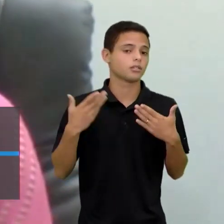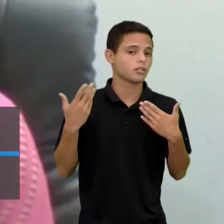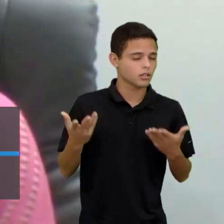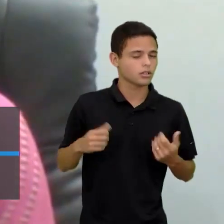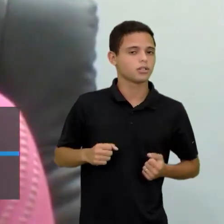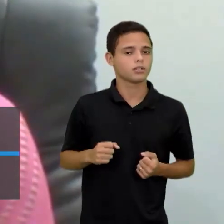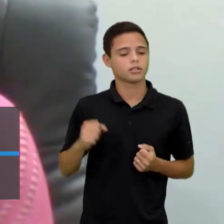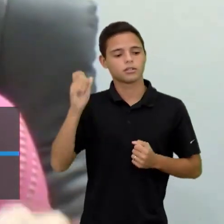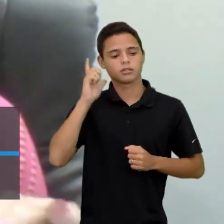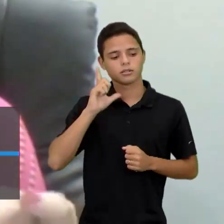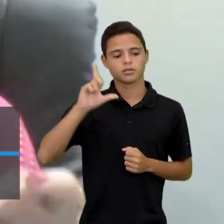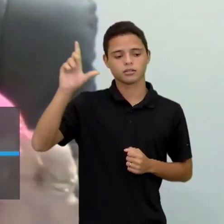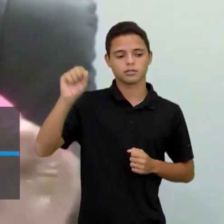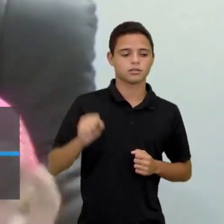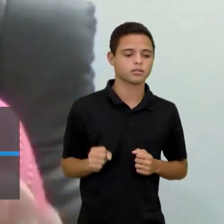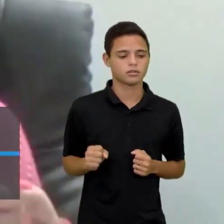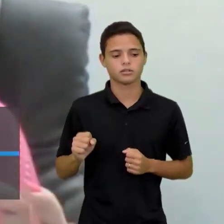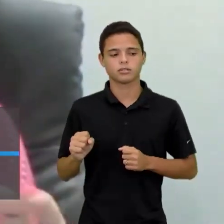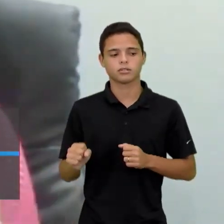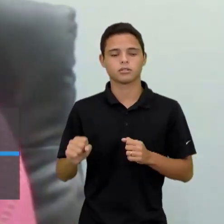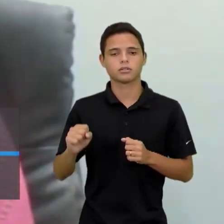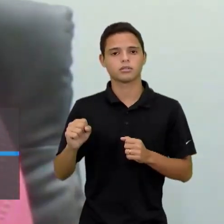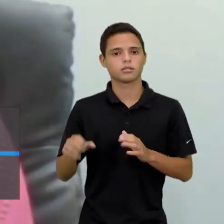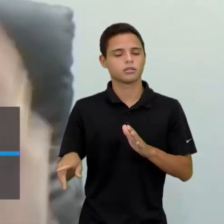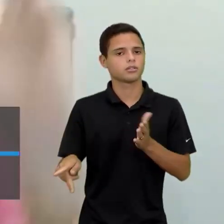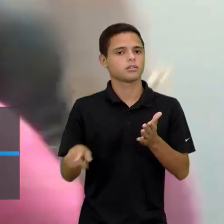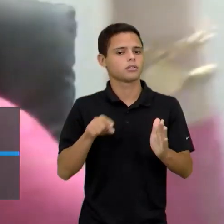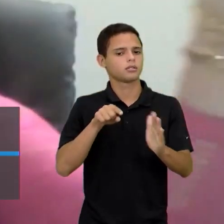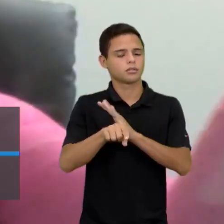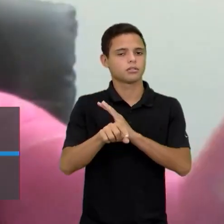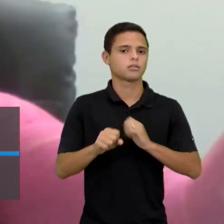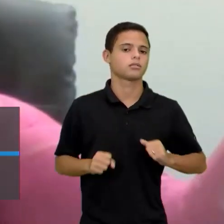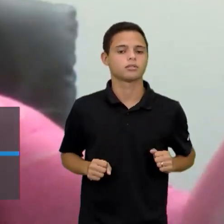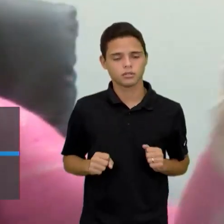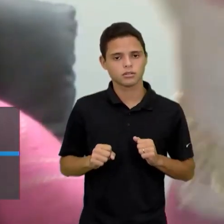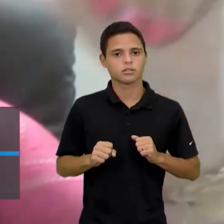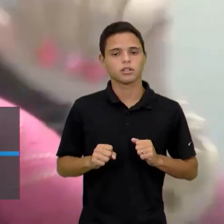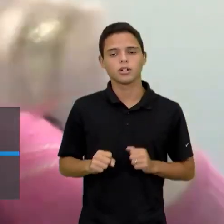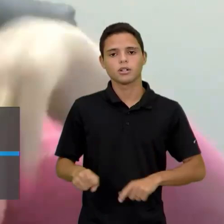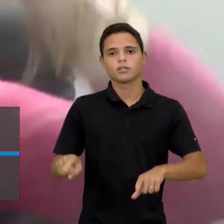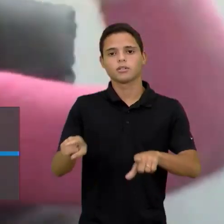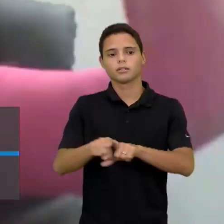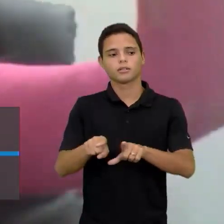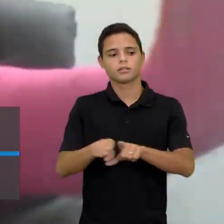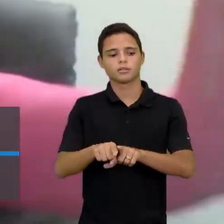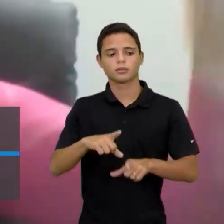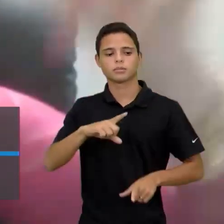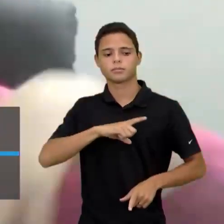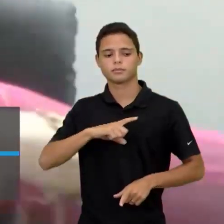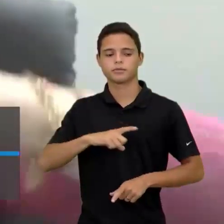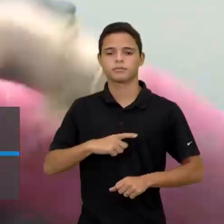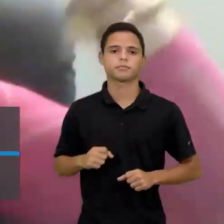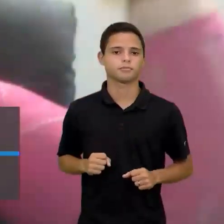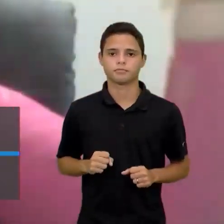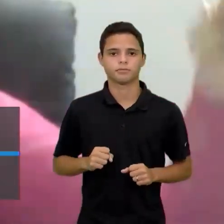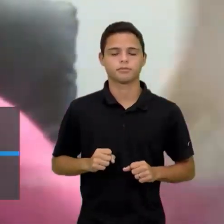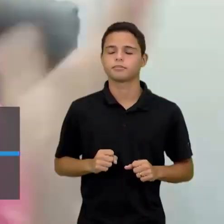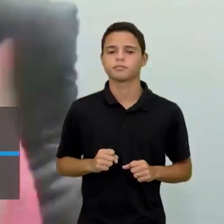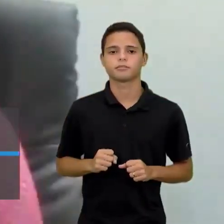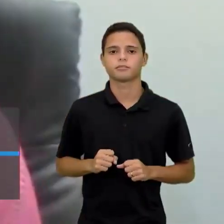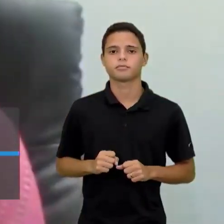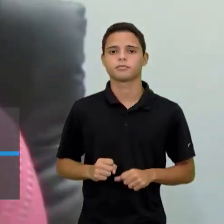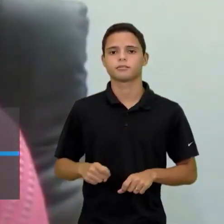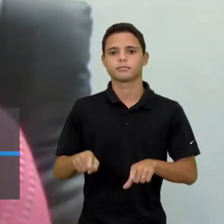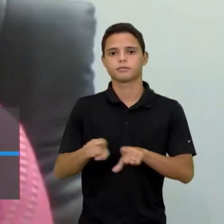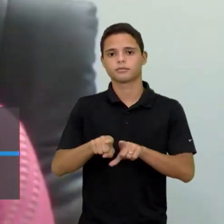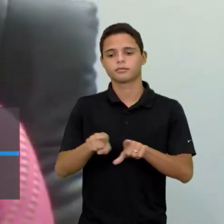caso, consiga colocar, eu pergunto para ele, qual que é a sílaba da pipa ou do sapo, tal,